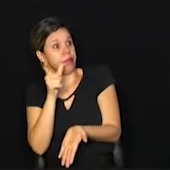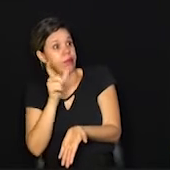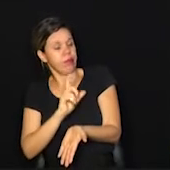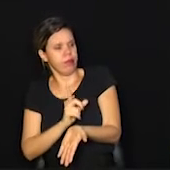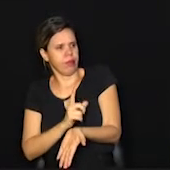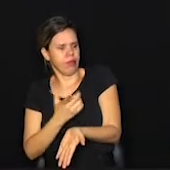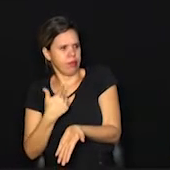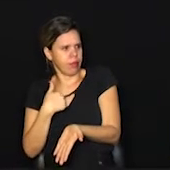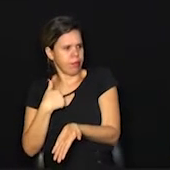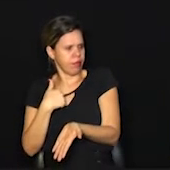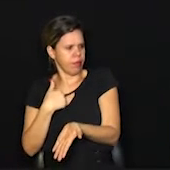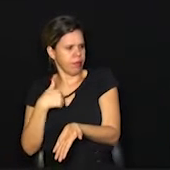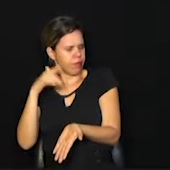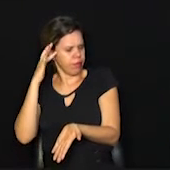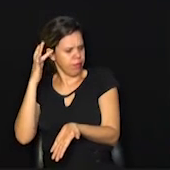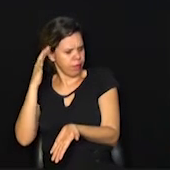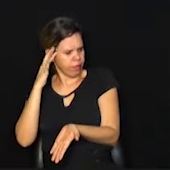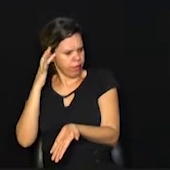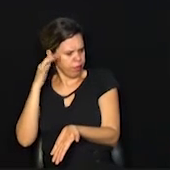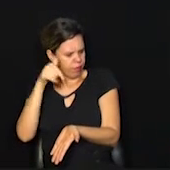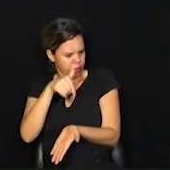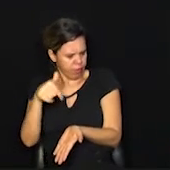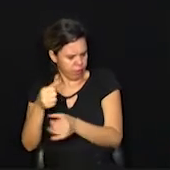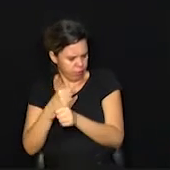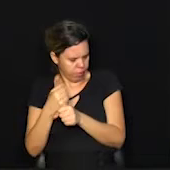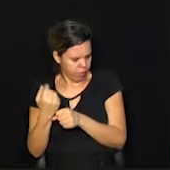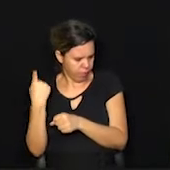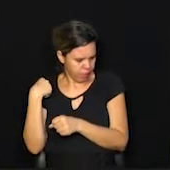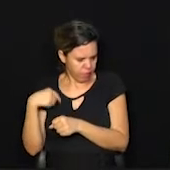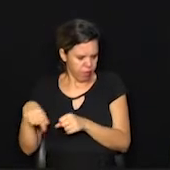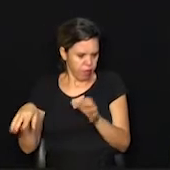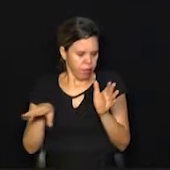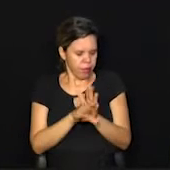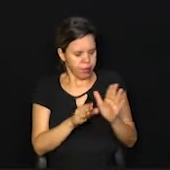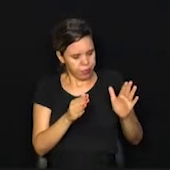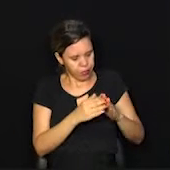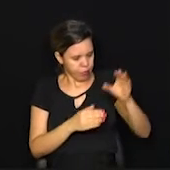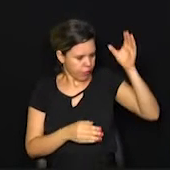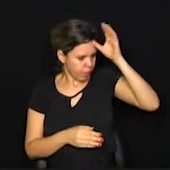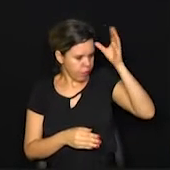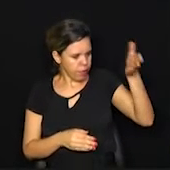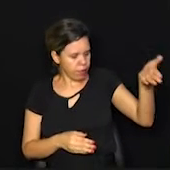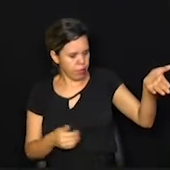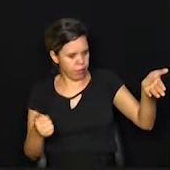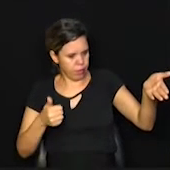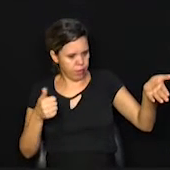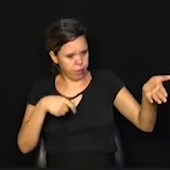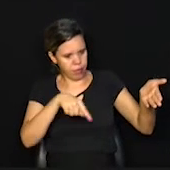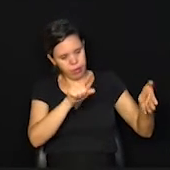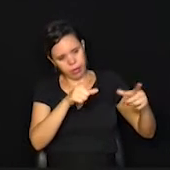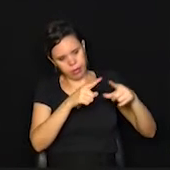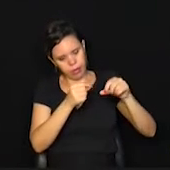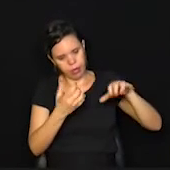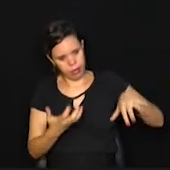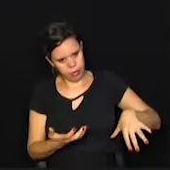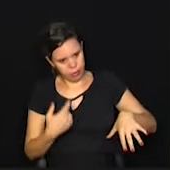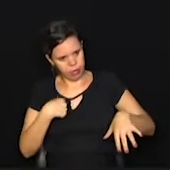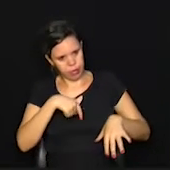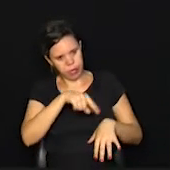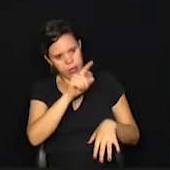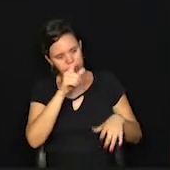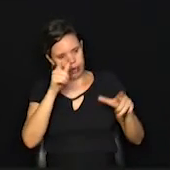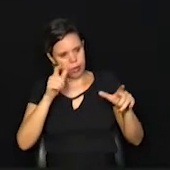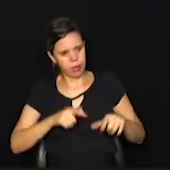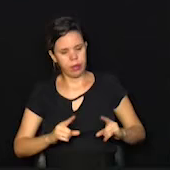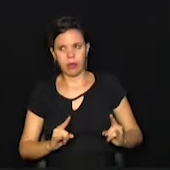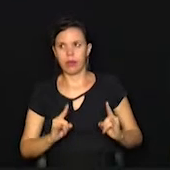porque ela sai nesse Imagine se ela 77 nós fomos até a casa desse tio foi a primeira vez que eu fui a Brasília foi a primeira vez que eu fui